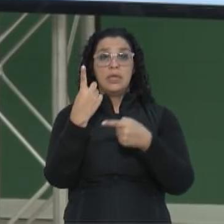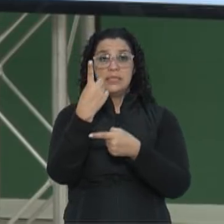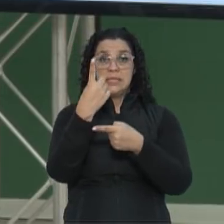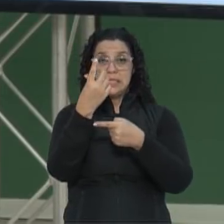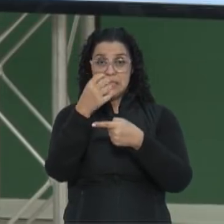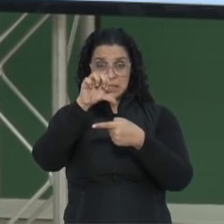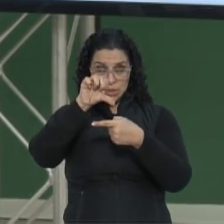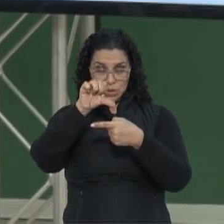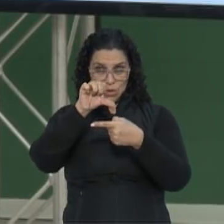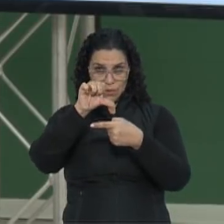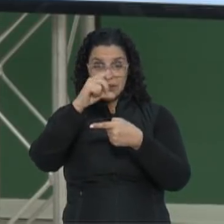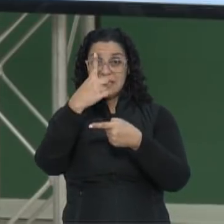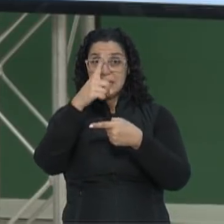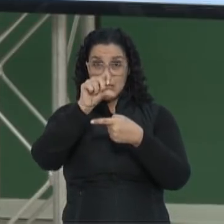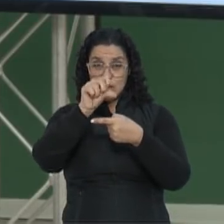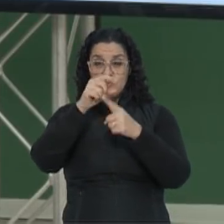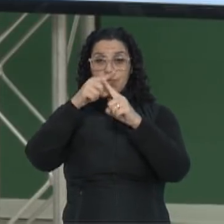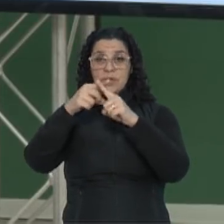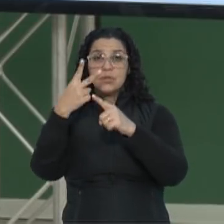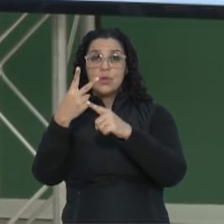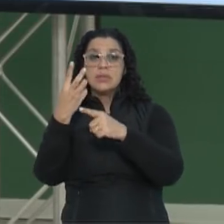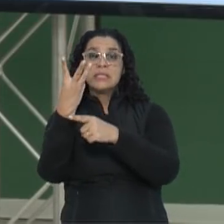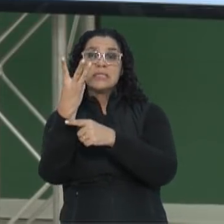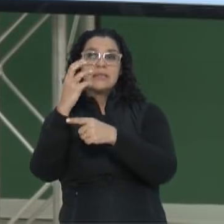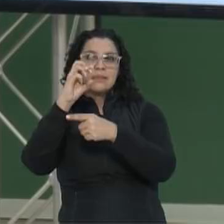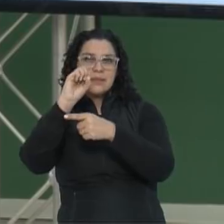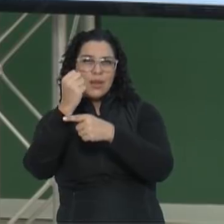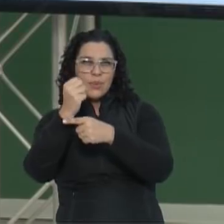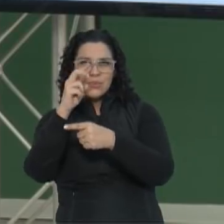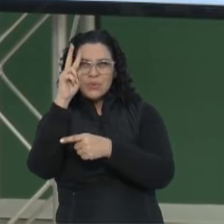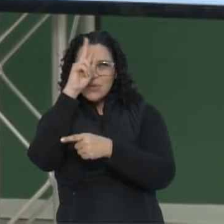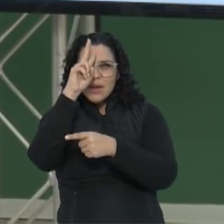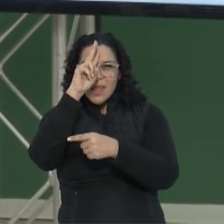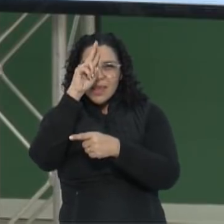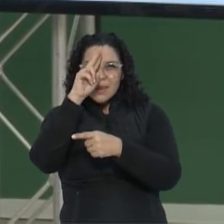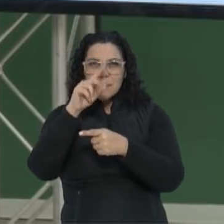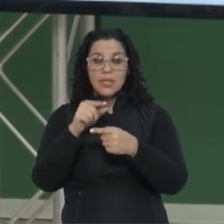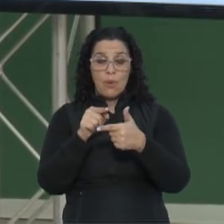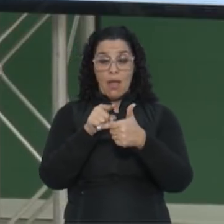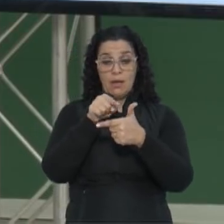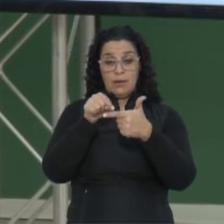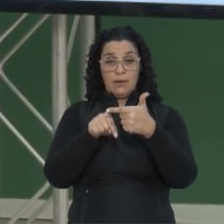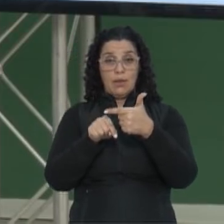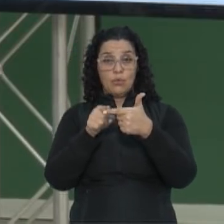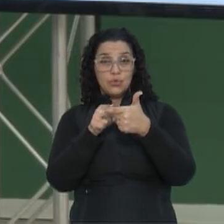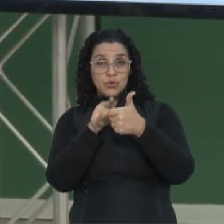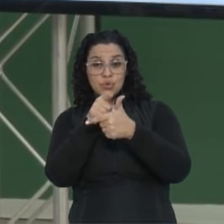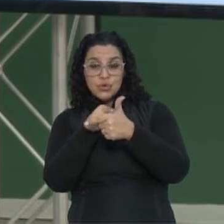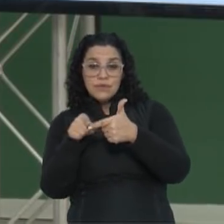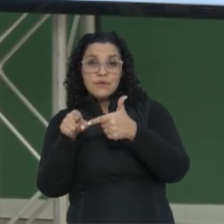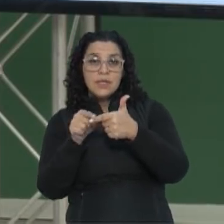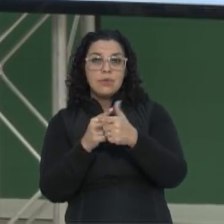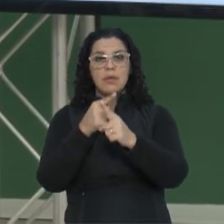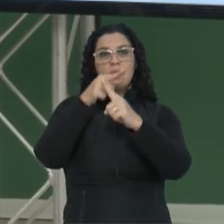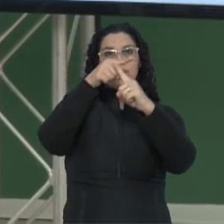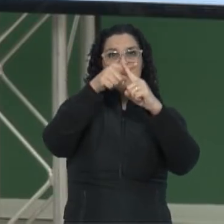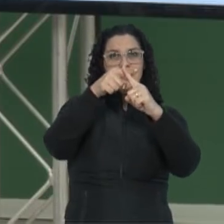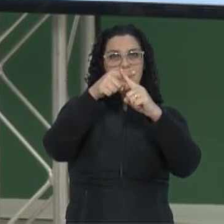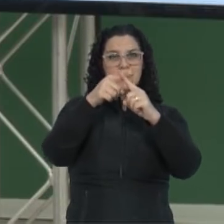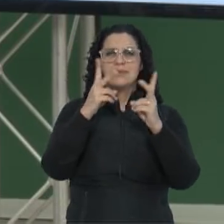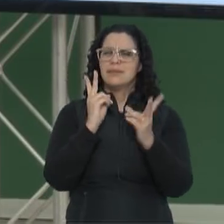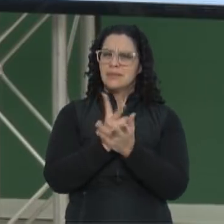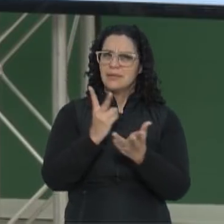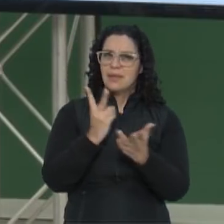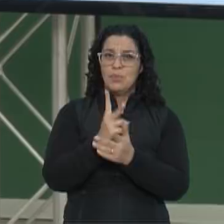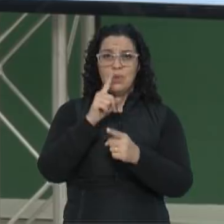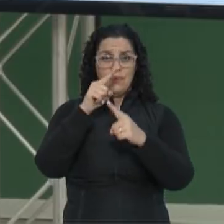19 vezes 2, 38. Lembram das aulas anteriores? O 2 para virar 50 é como se fosse